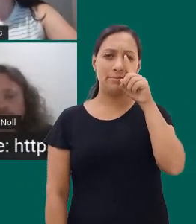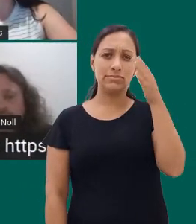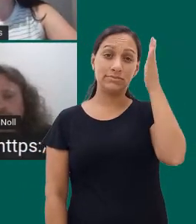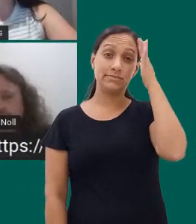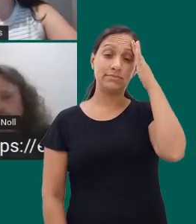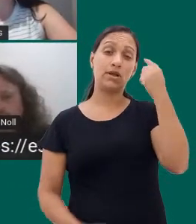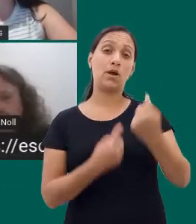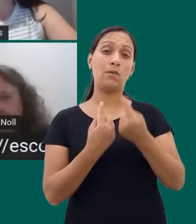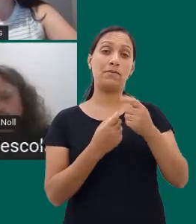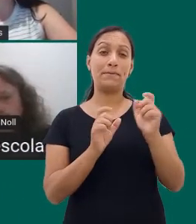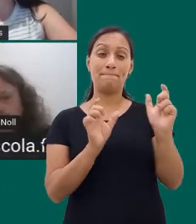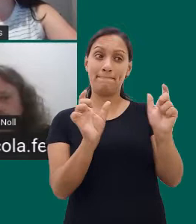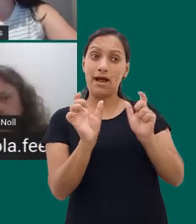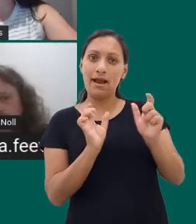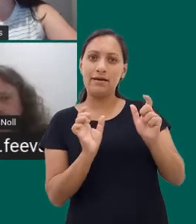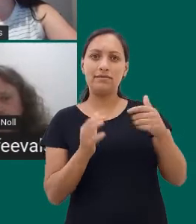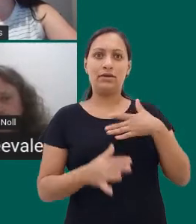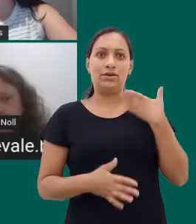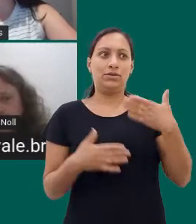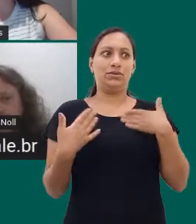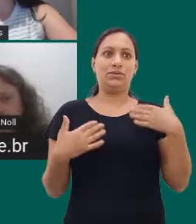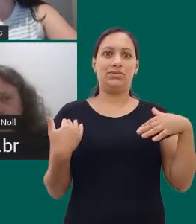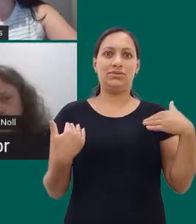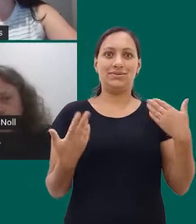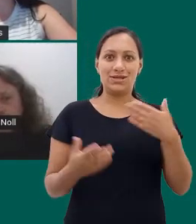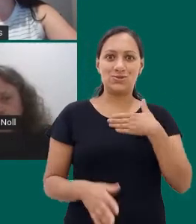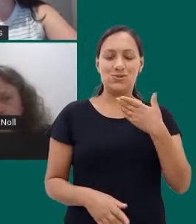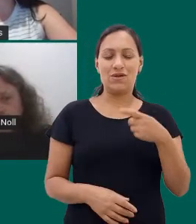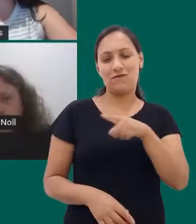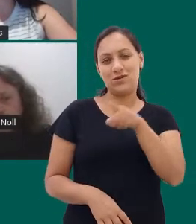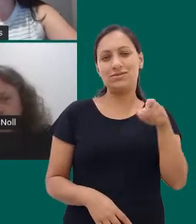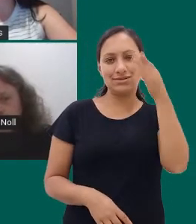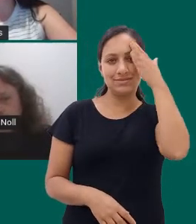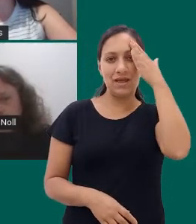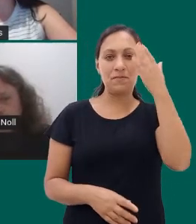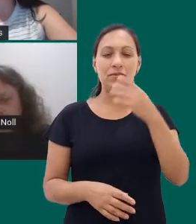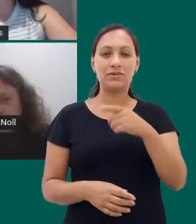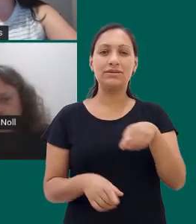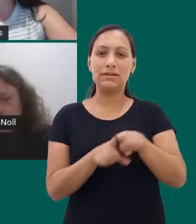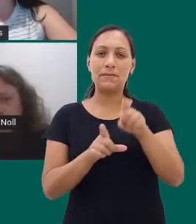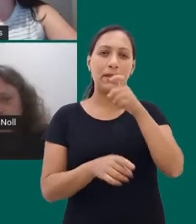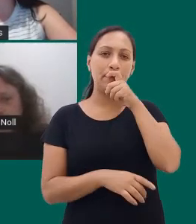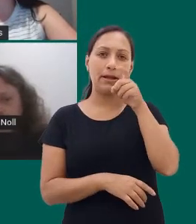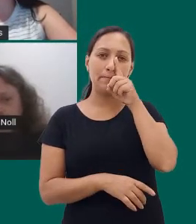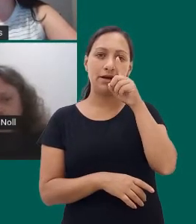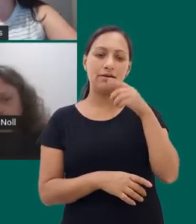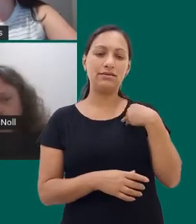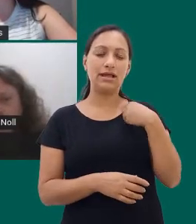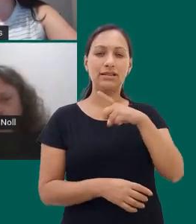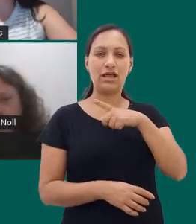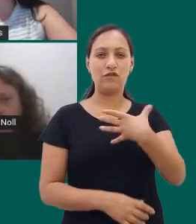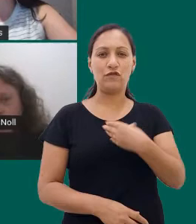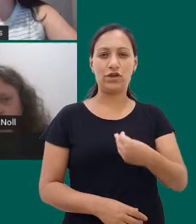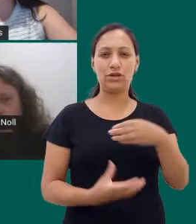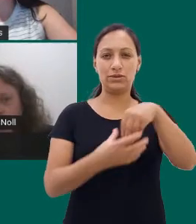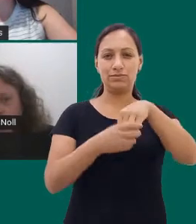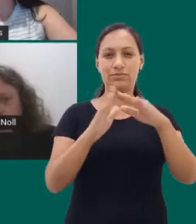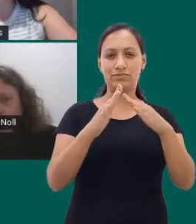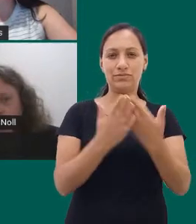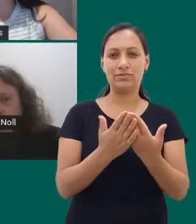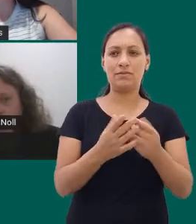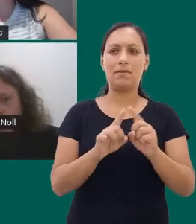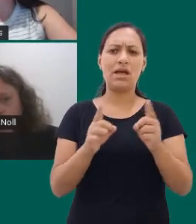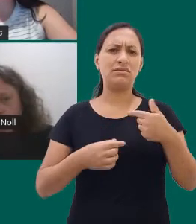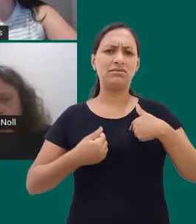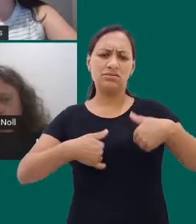algumas coisas que nos apavoram enquanto pai, vocês sabem, vocês vários aqui são pais na escola também, né? Cara, deixar ele sozinho, não, mas ele não posso